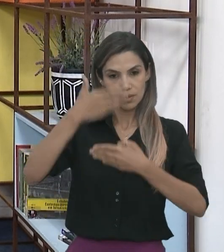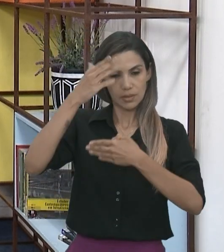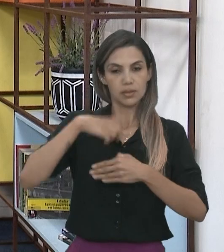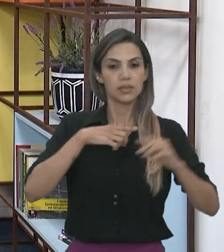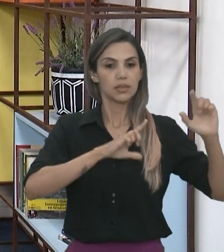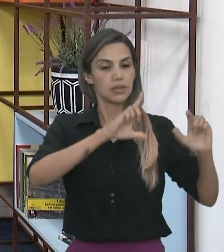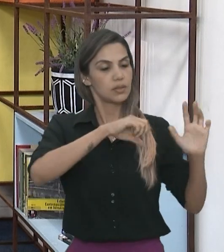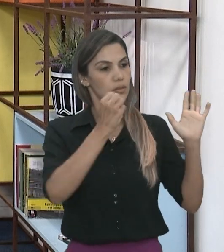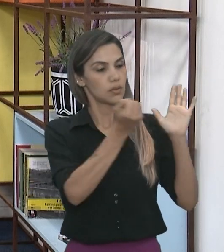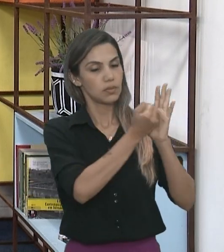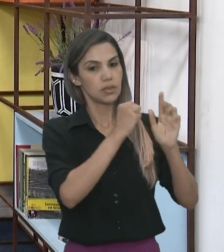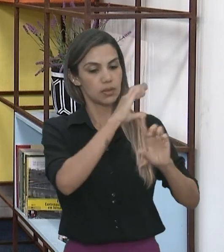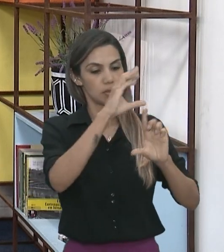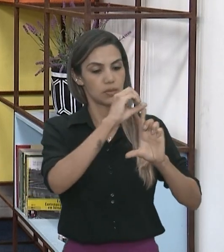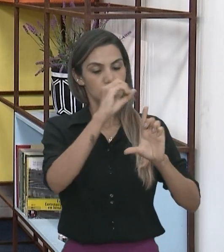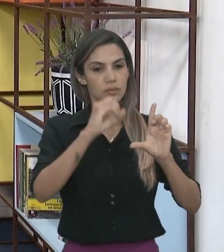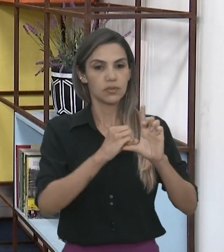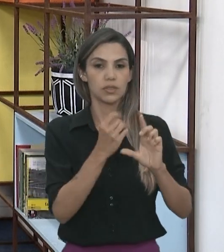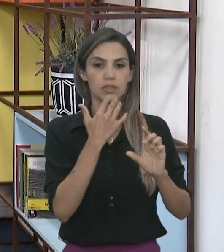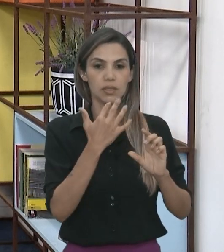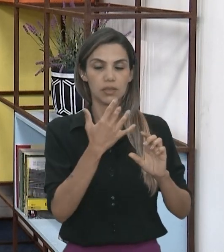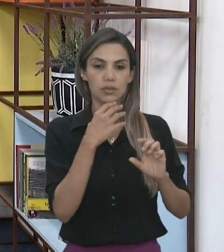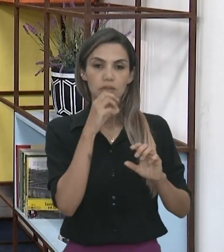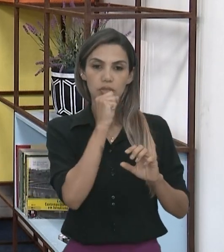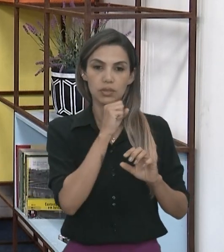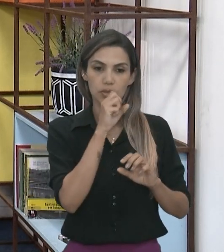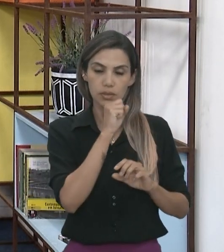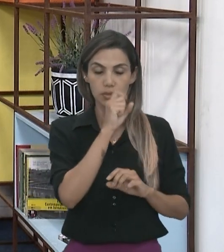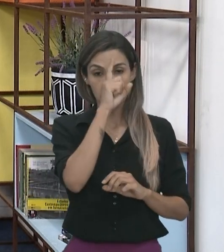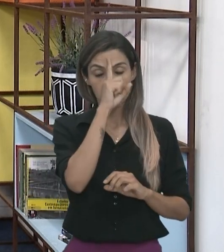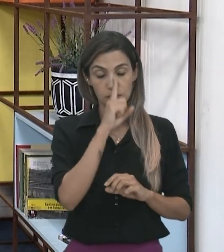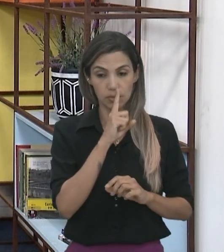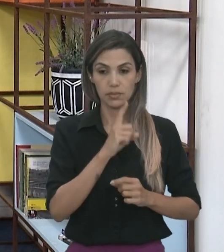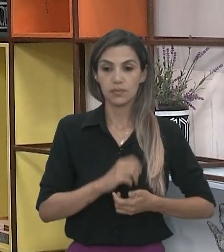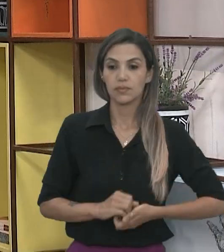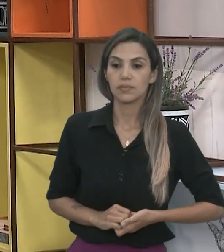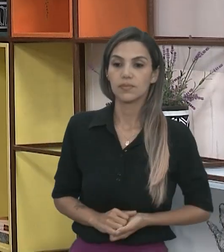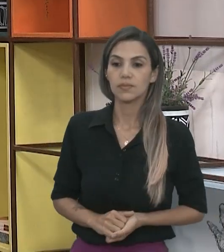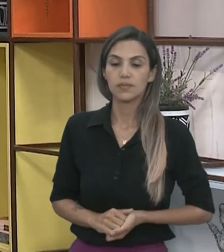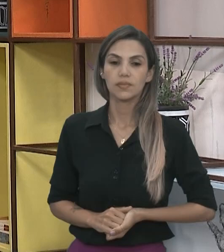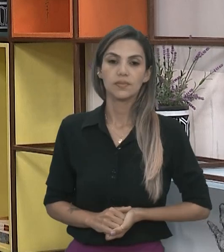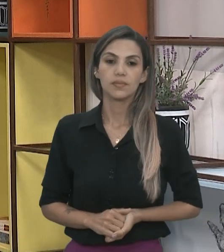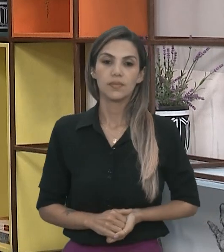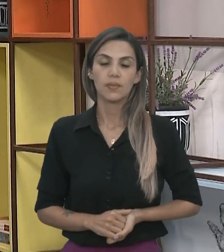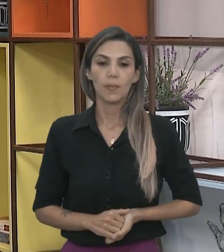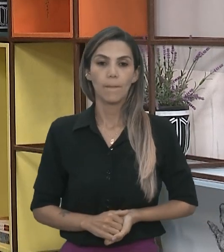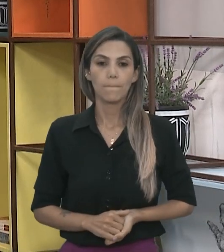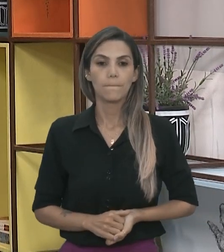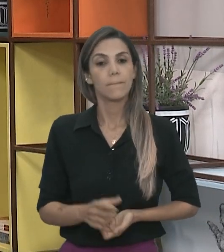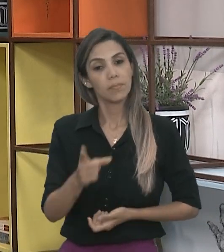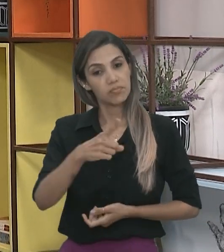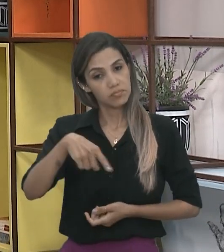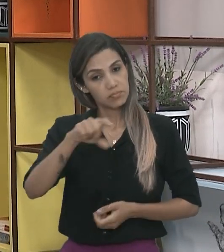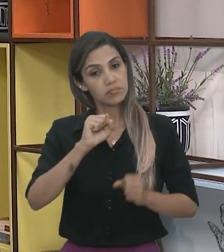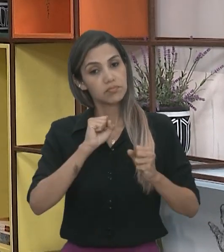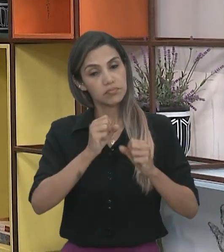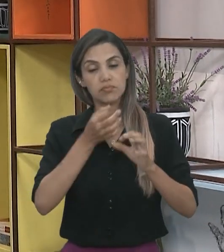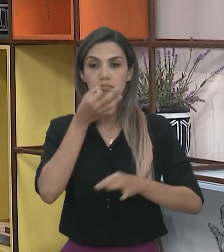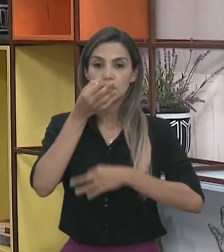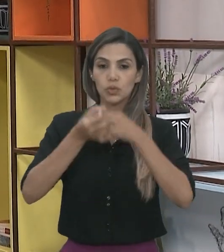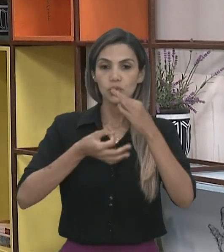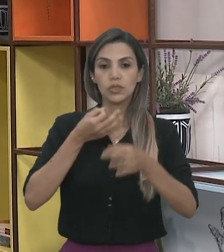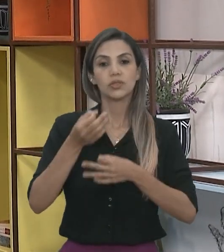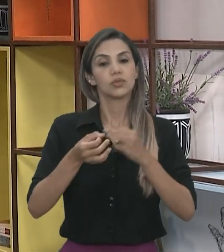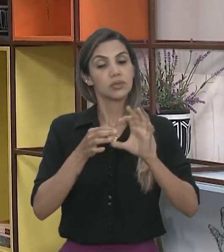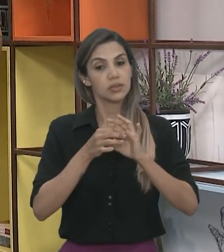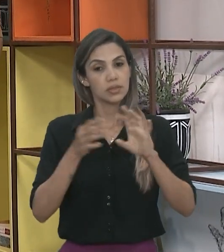logomarca do Mundo UFG em tonalidades de laranjado e amarelo. E você pode mandar suas sugestões para a gente